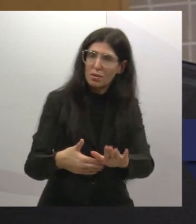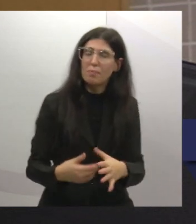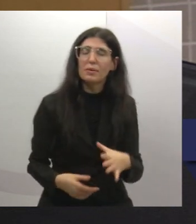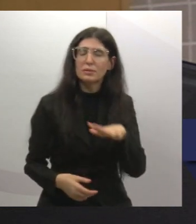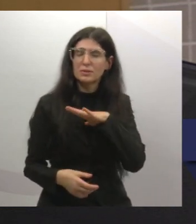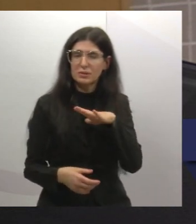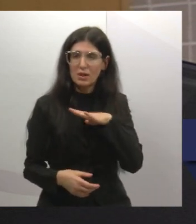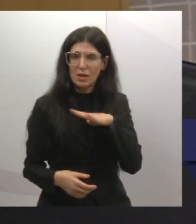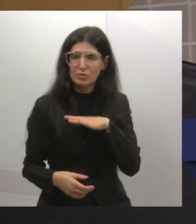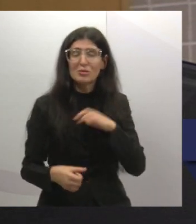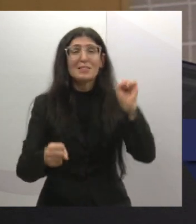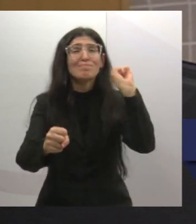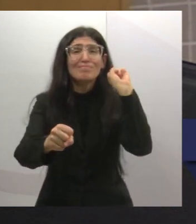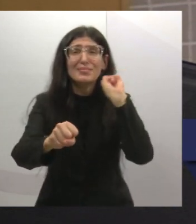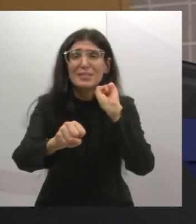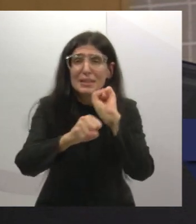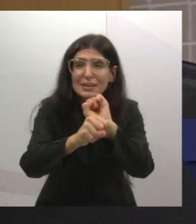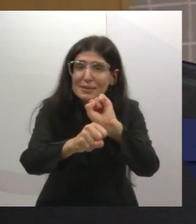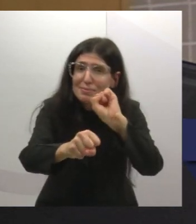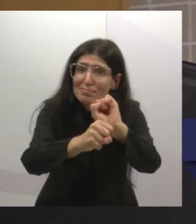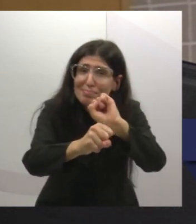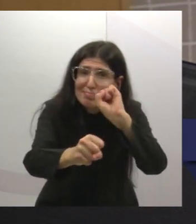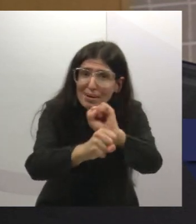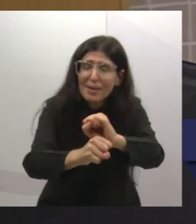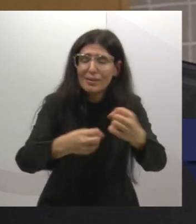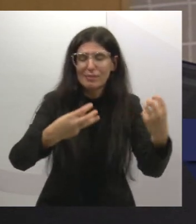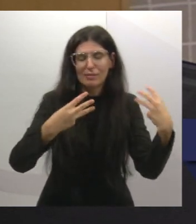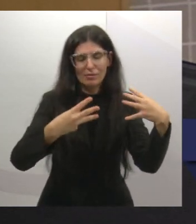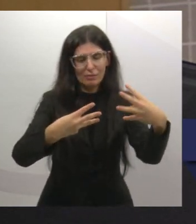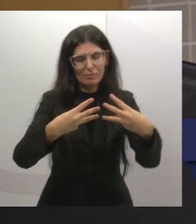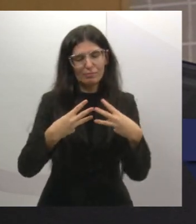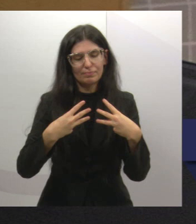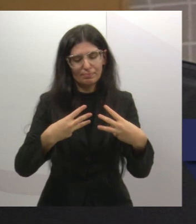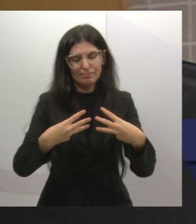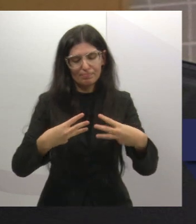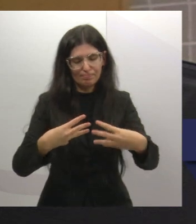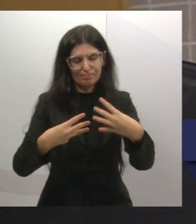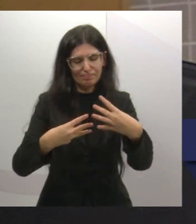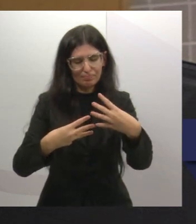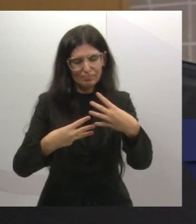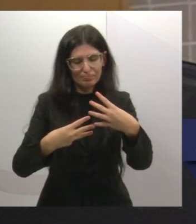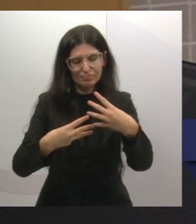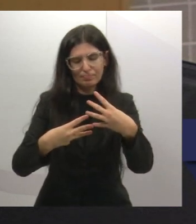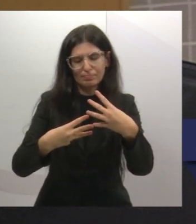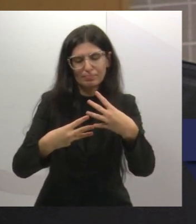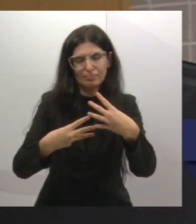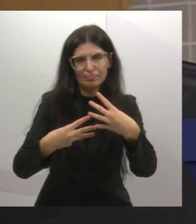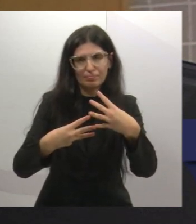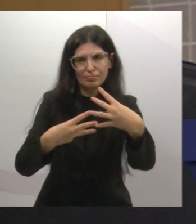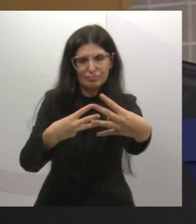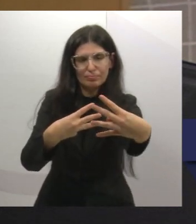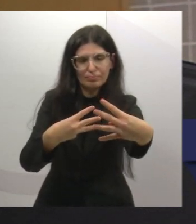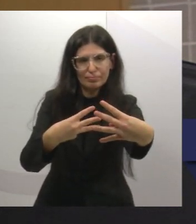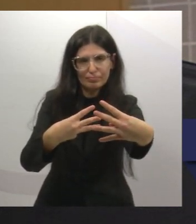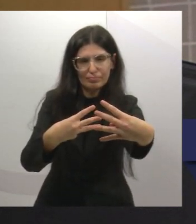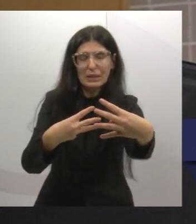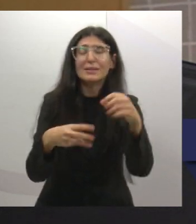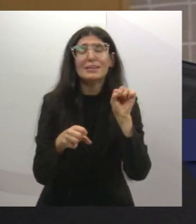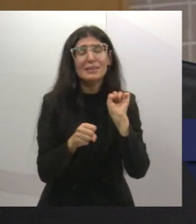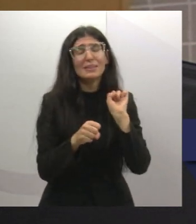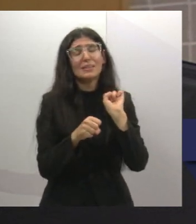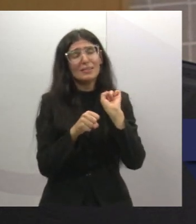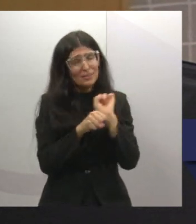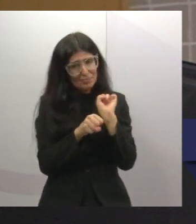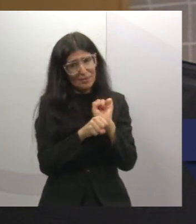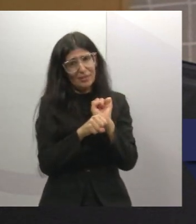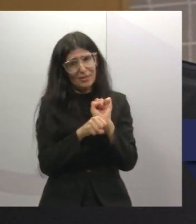municípios também. Então, acho que no próximo quadrimestre, a gente vai ter um cenário muito mais desenhado, mas